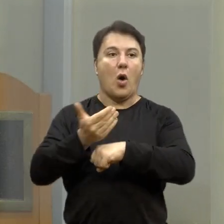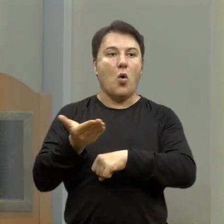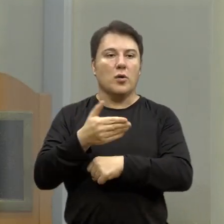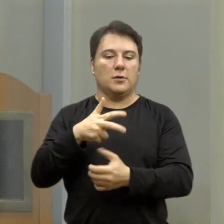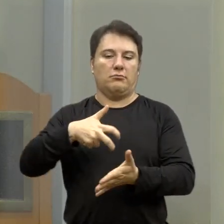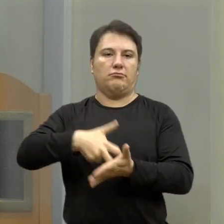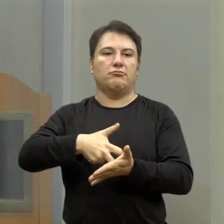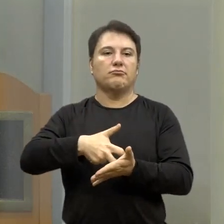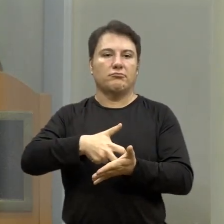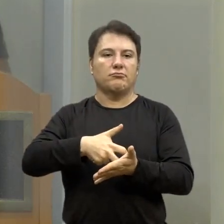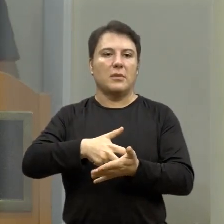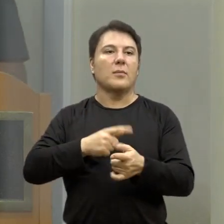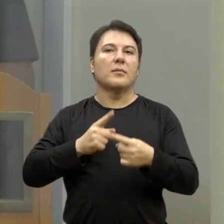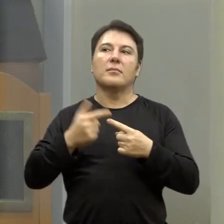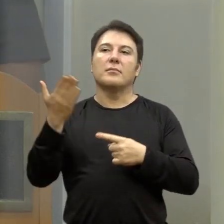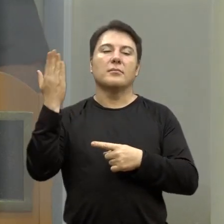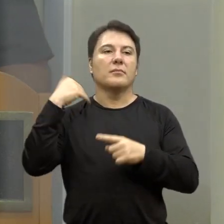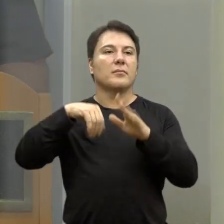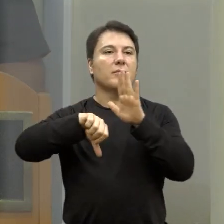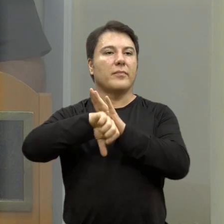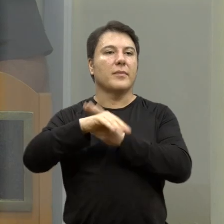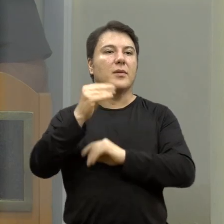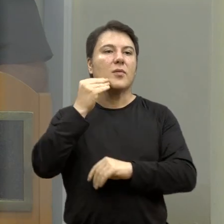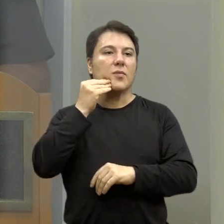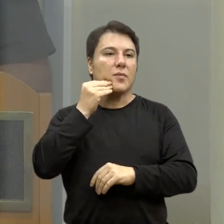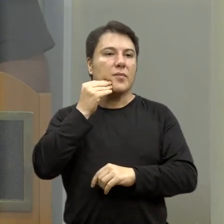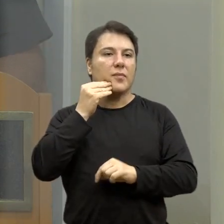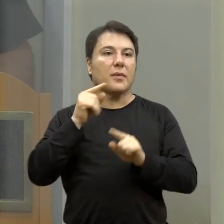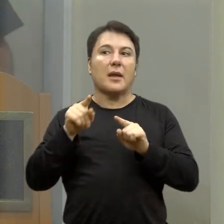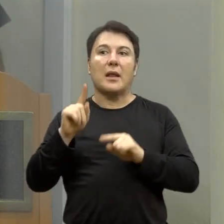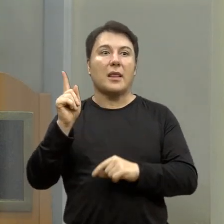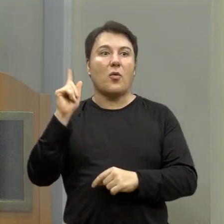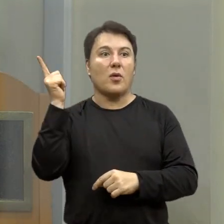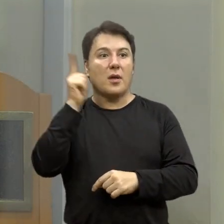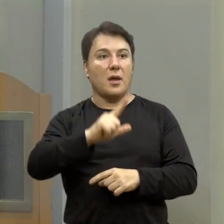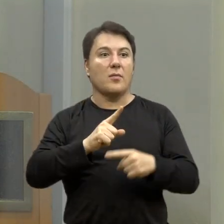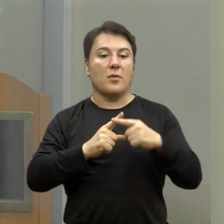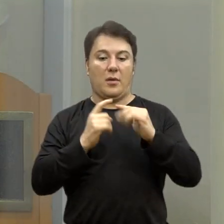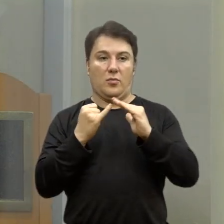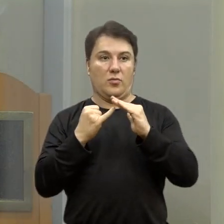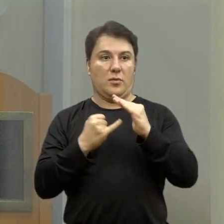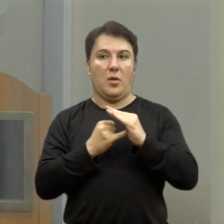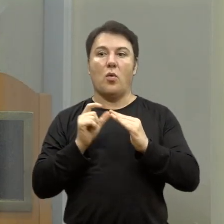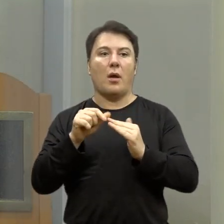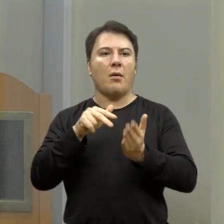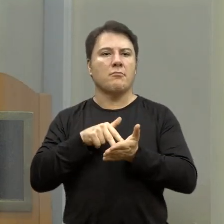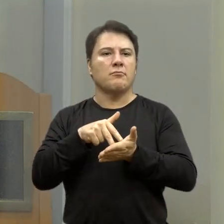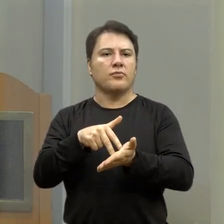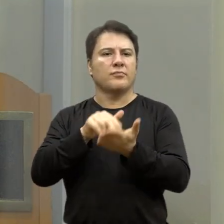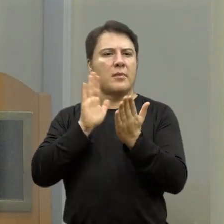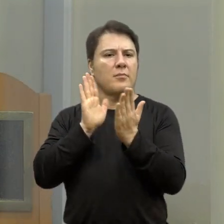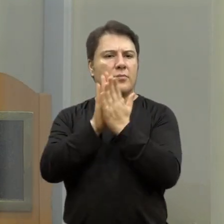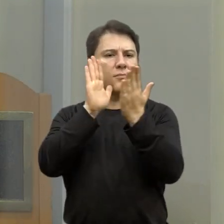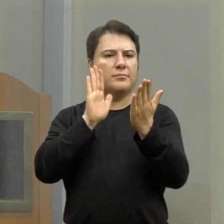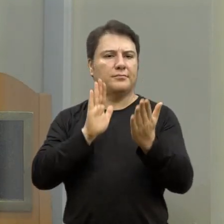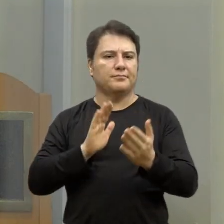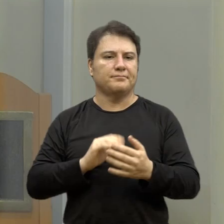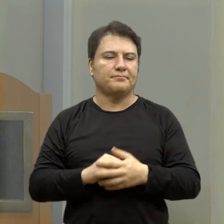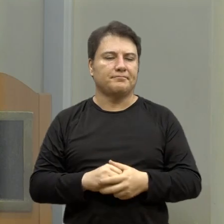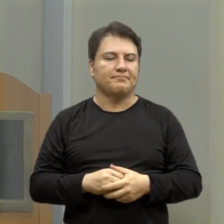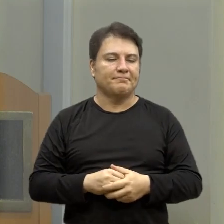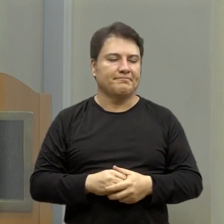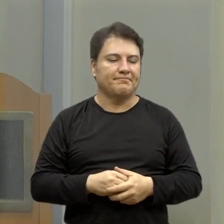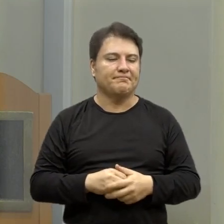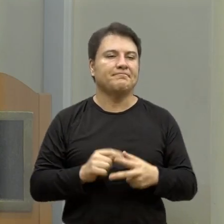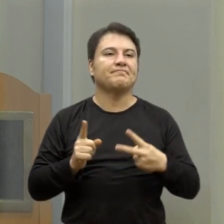pagando pelo crime que tentaram cometer, e só não cometeram porque as instituições se colocaram de pé. Segundo ponto, eu